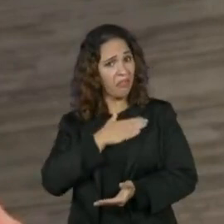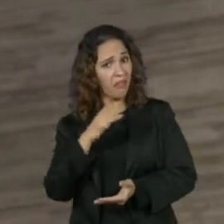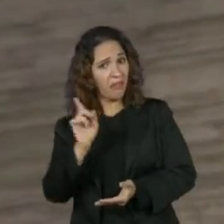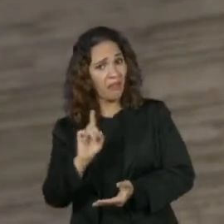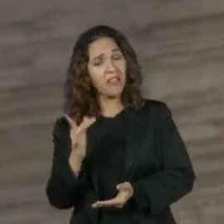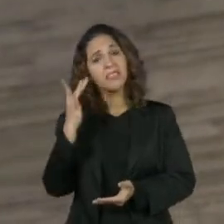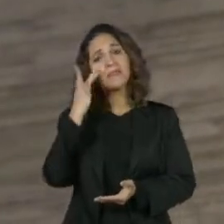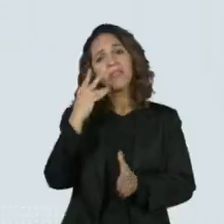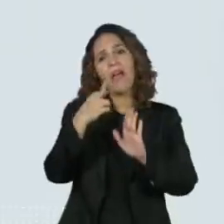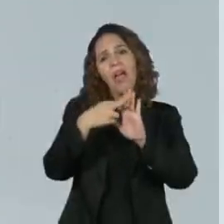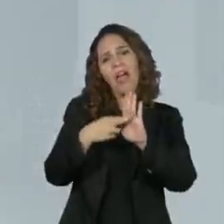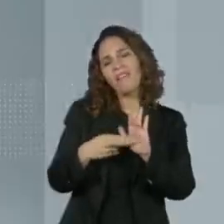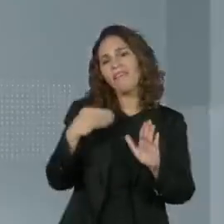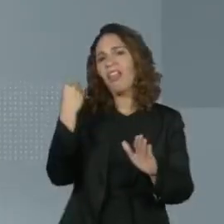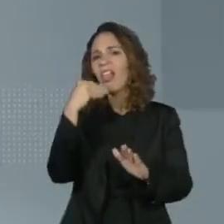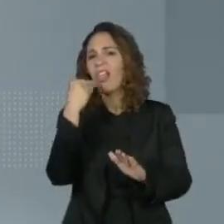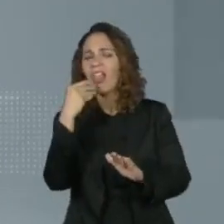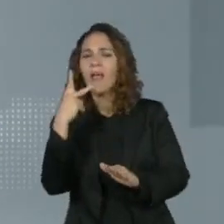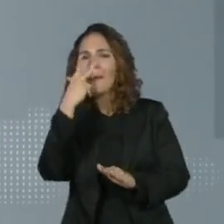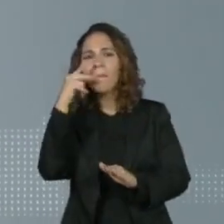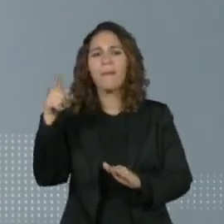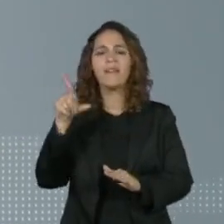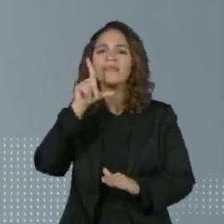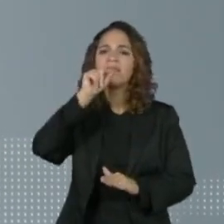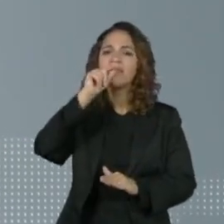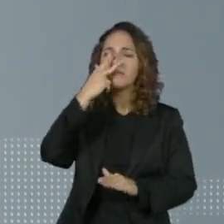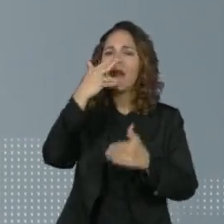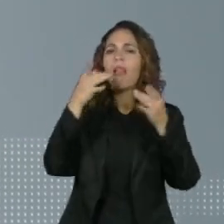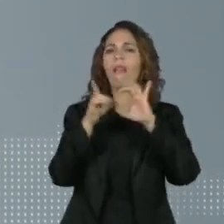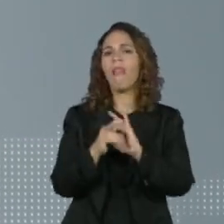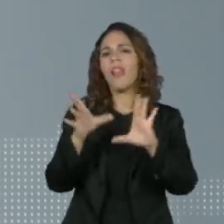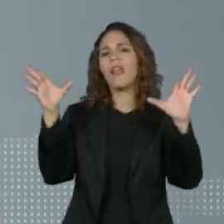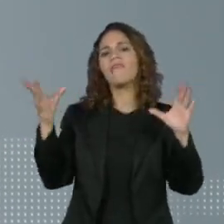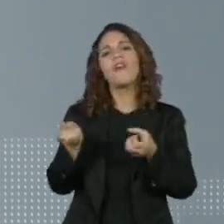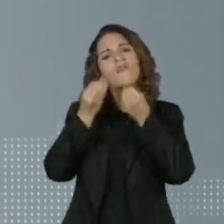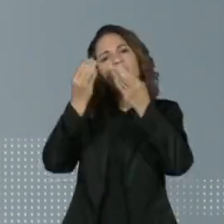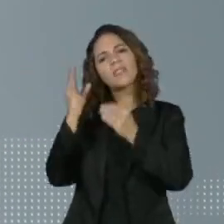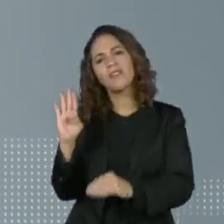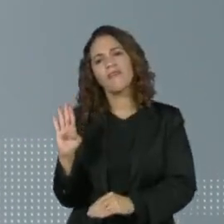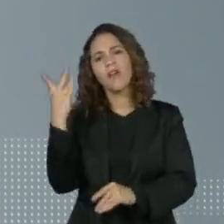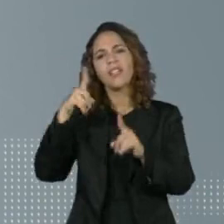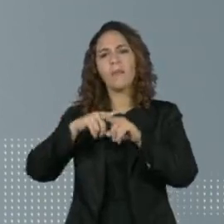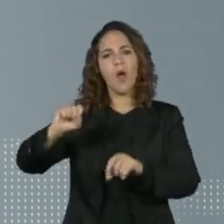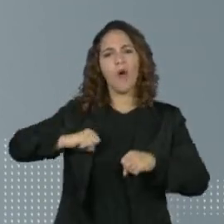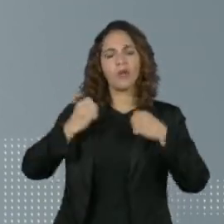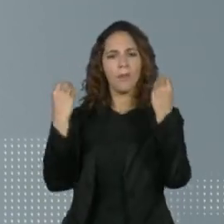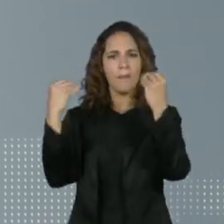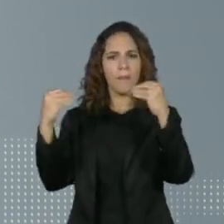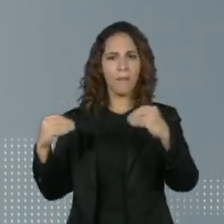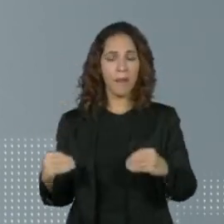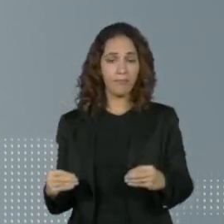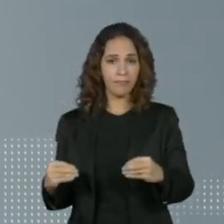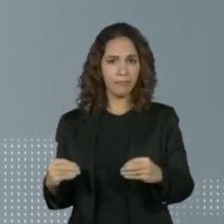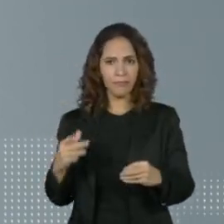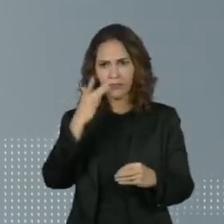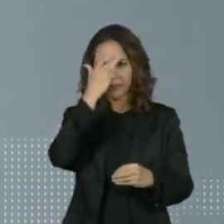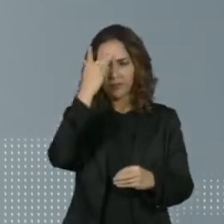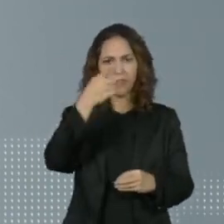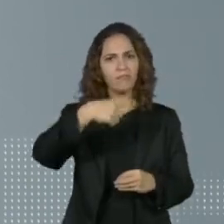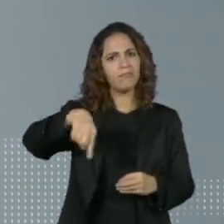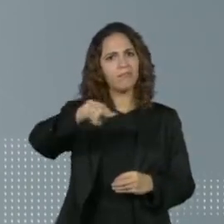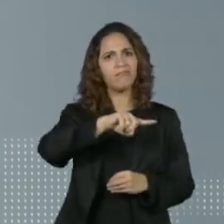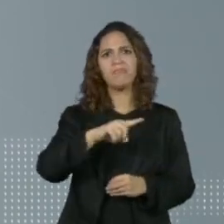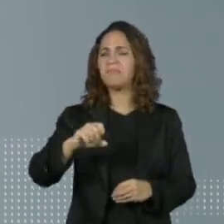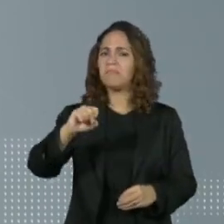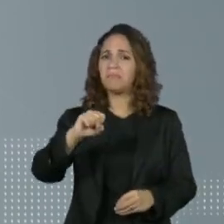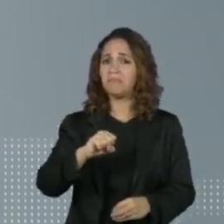temem que o afrouxamento de regras possa tornar a plataforma terreno livre para fake News e discursos de ódio a reação extrema de anticorpos